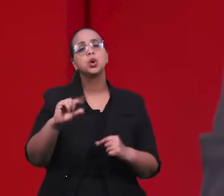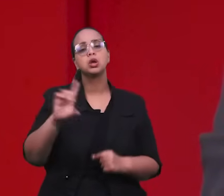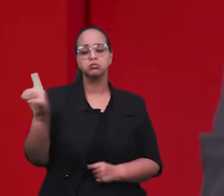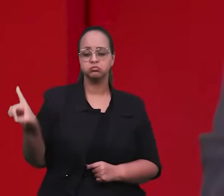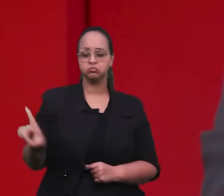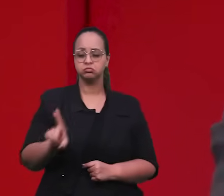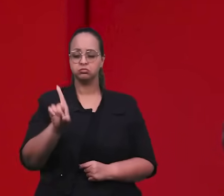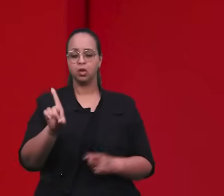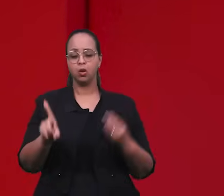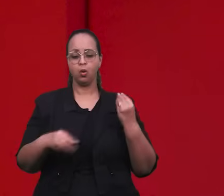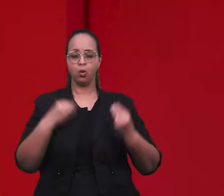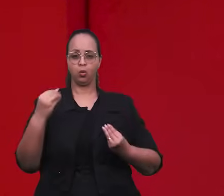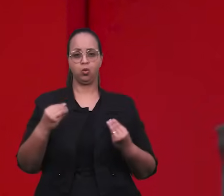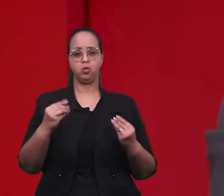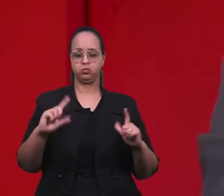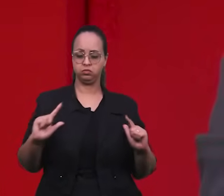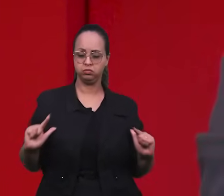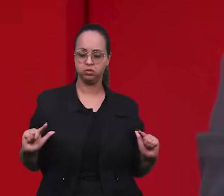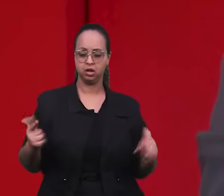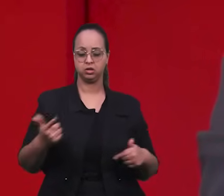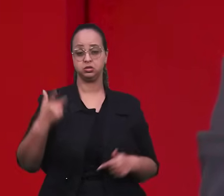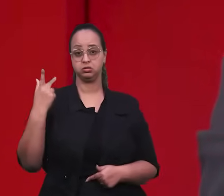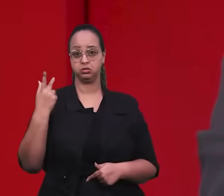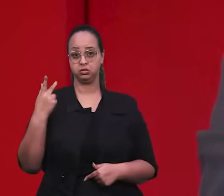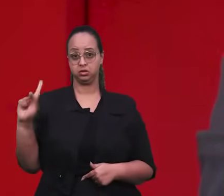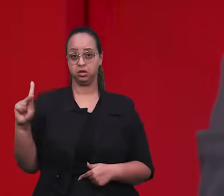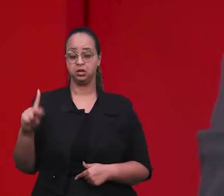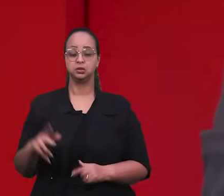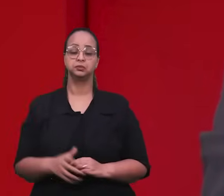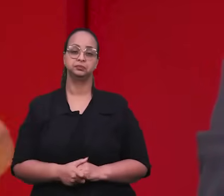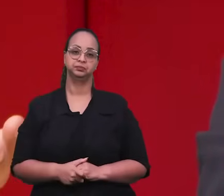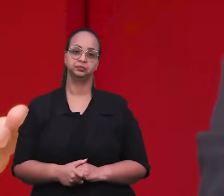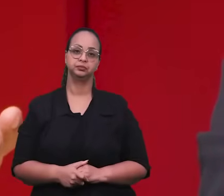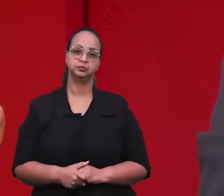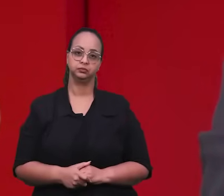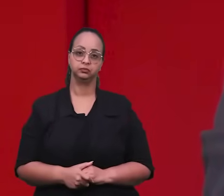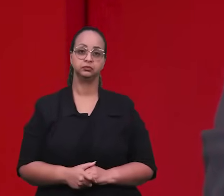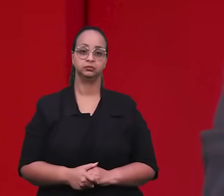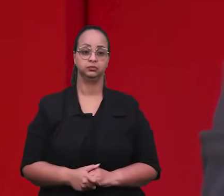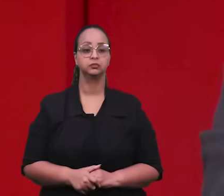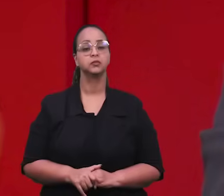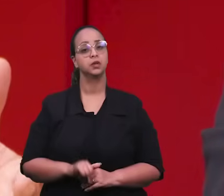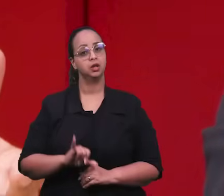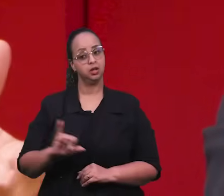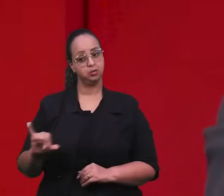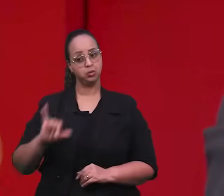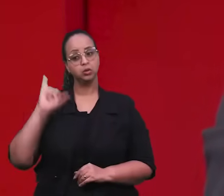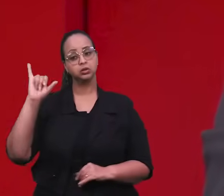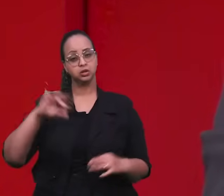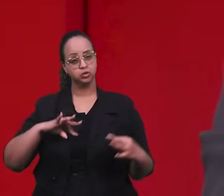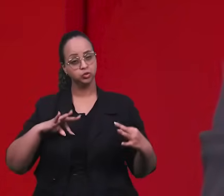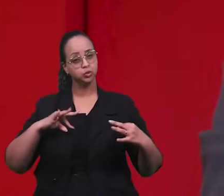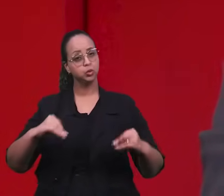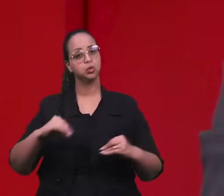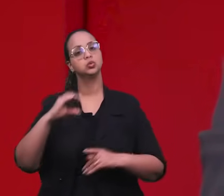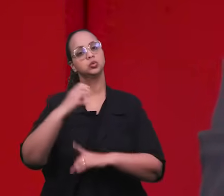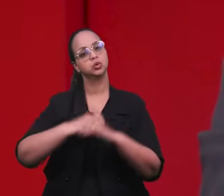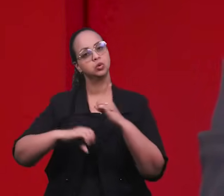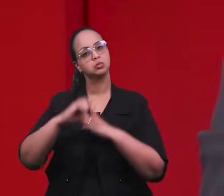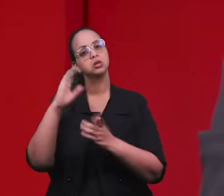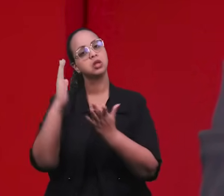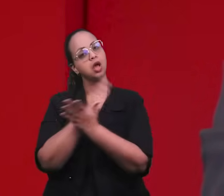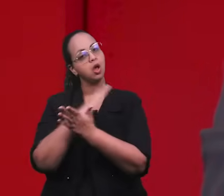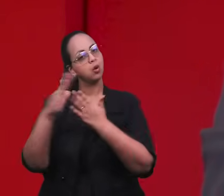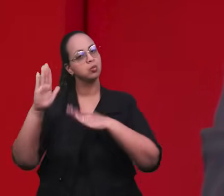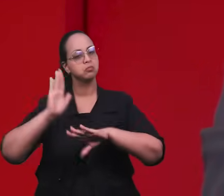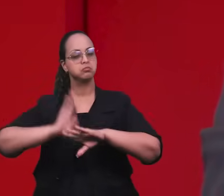posicionar ali? Porque ele tem uma importância muito grande, como falam, em todos os cultos, né? Vai ter uns cultos